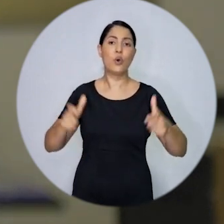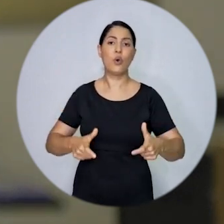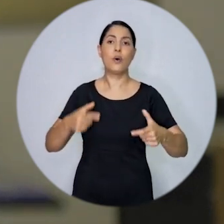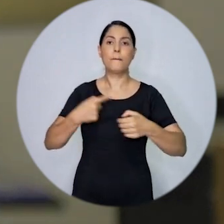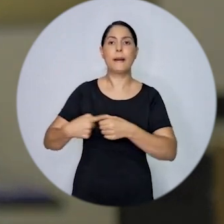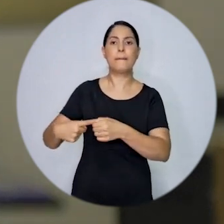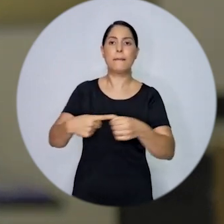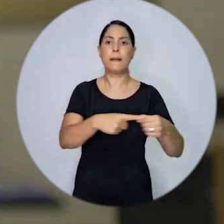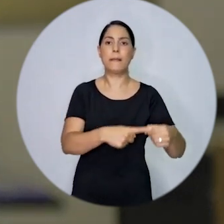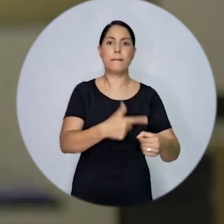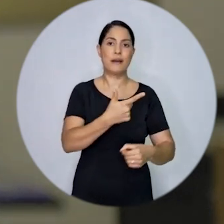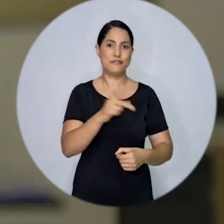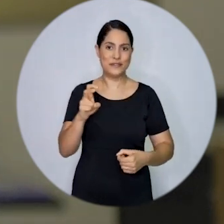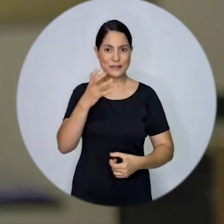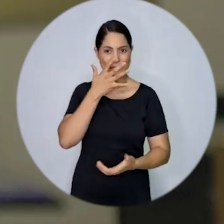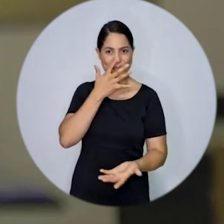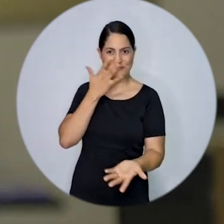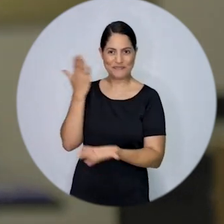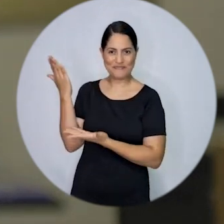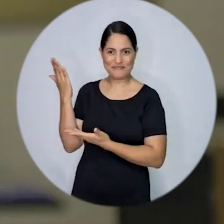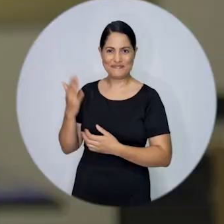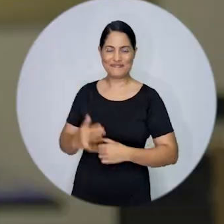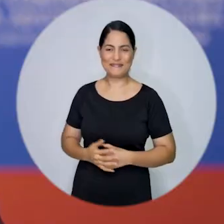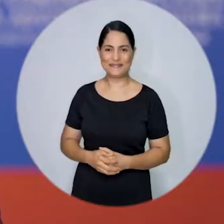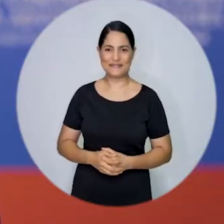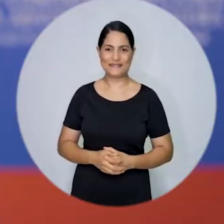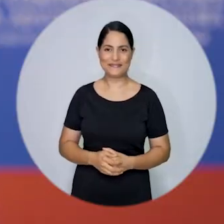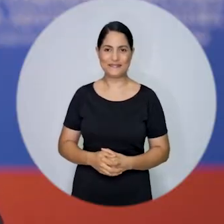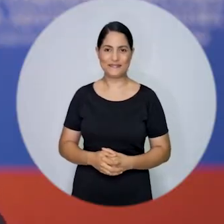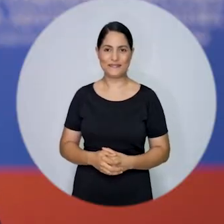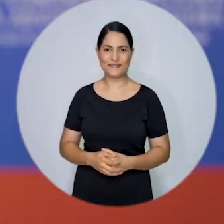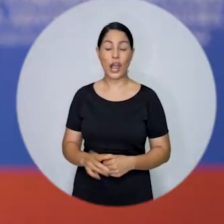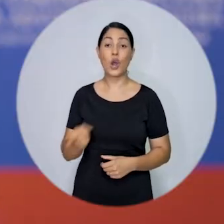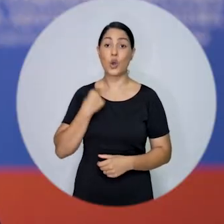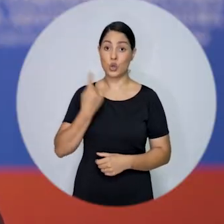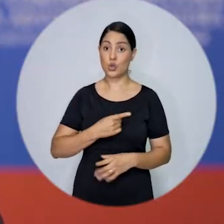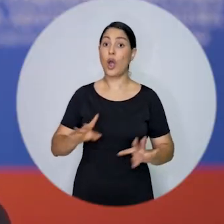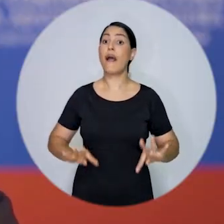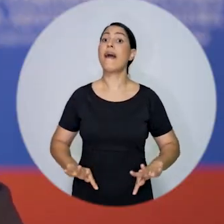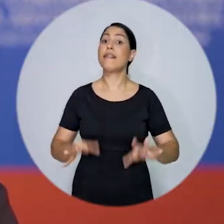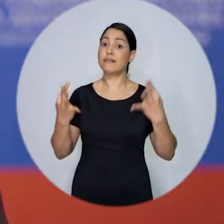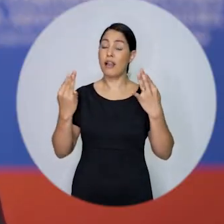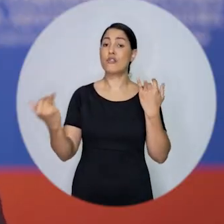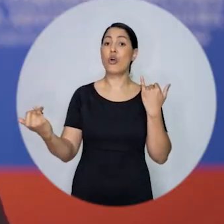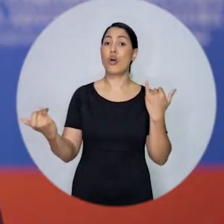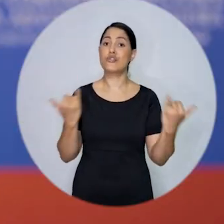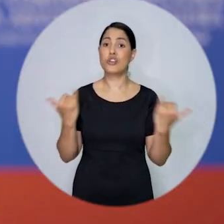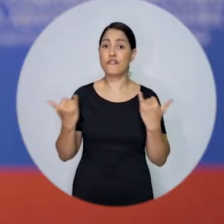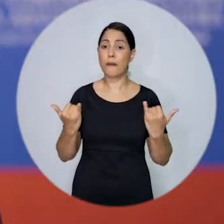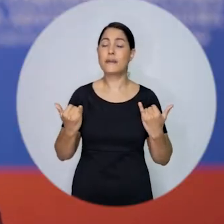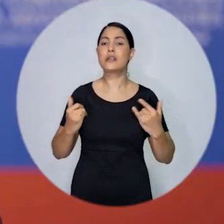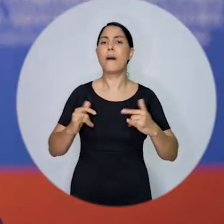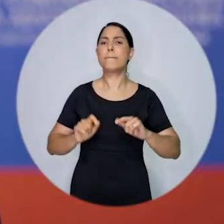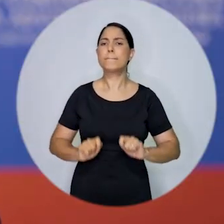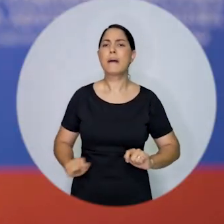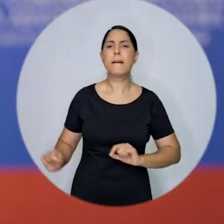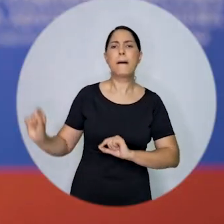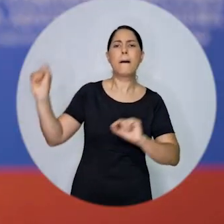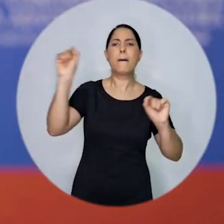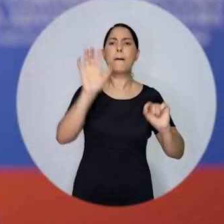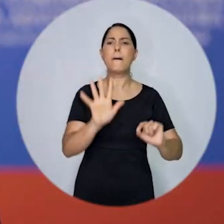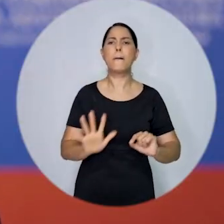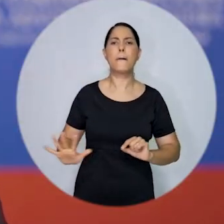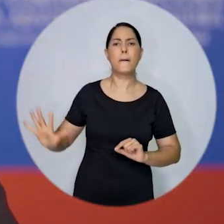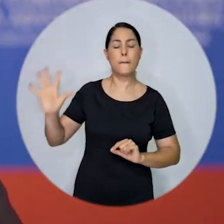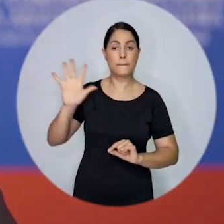aos municípios de 25 seccionais. Vamos ver. Entregamos o nosso segundo combo de equipamentos de informática para todas as